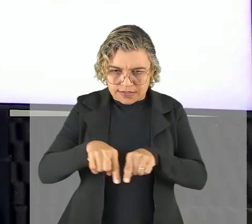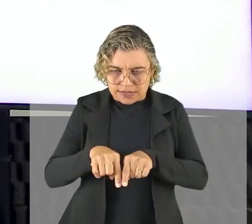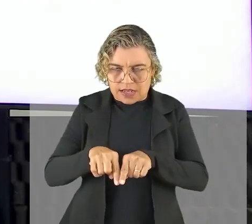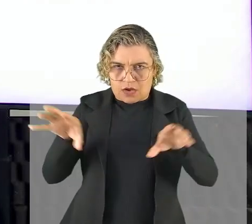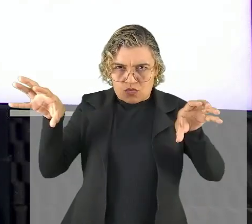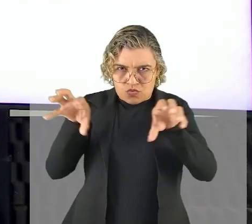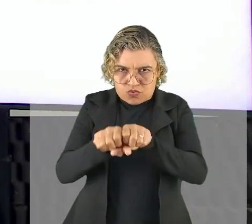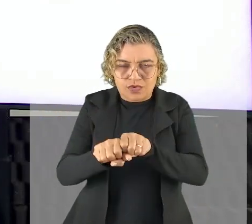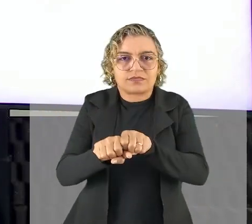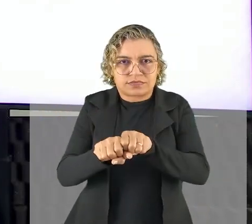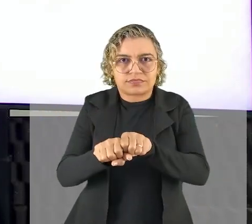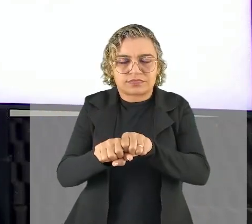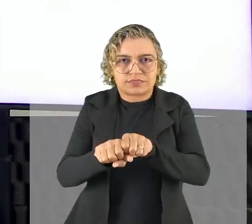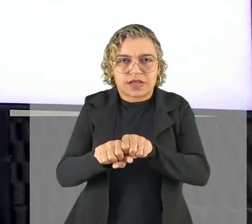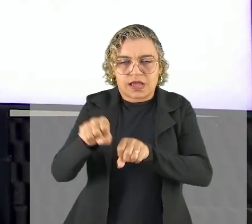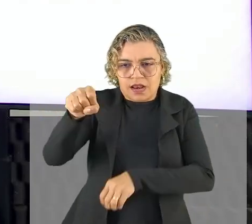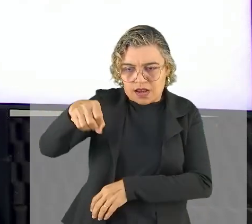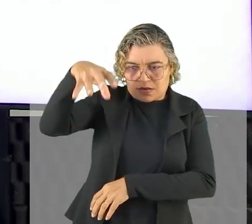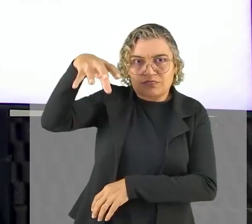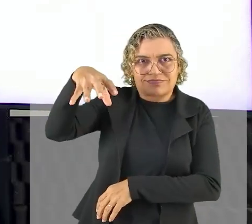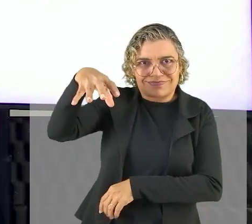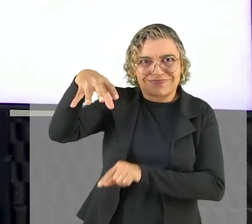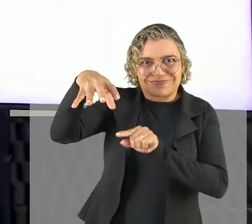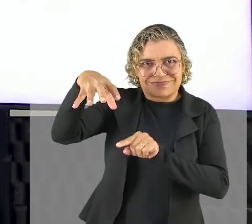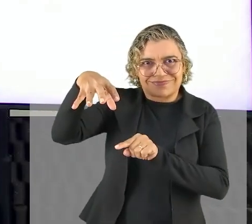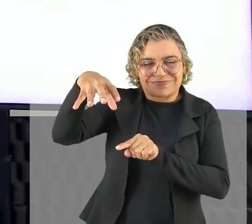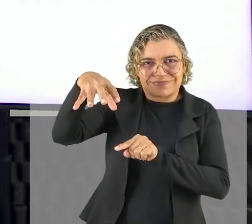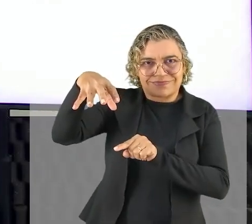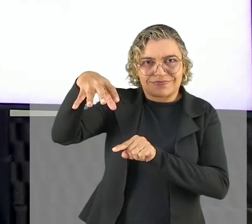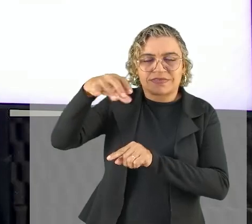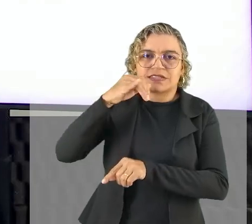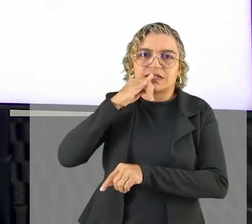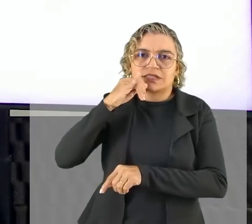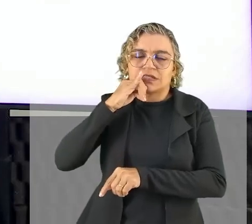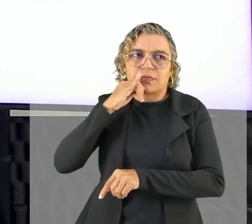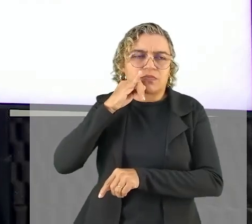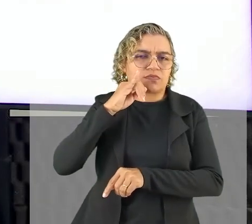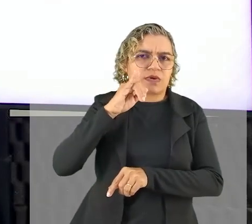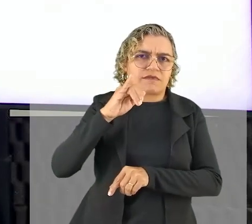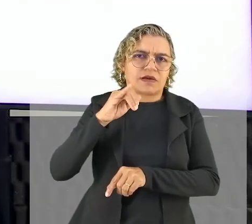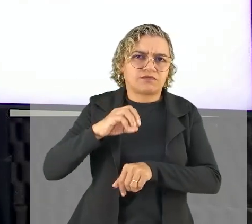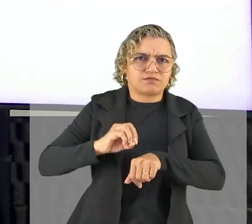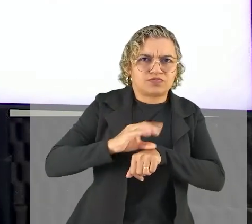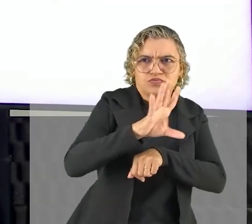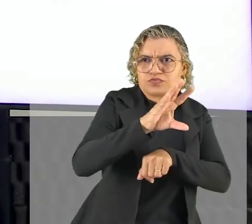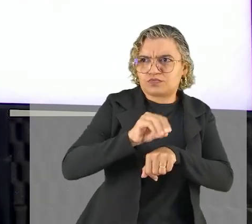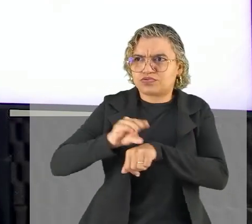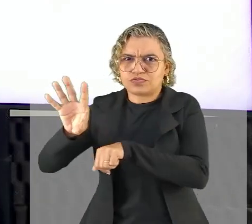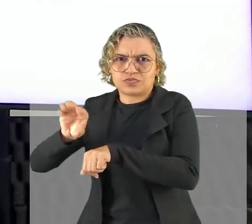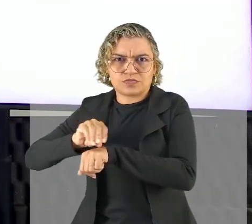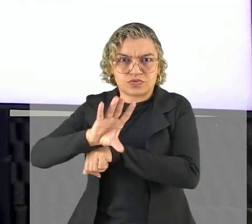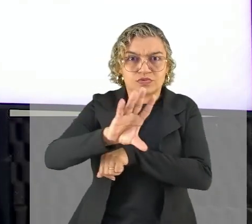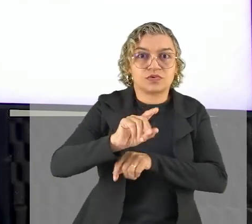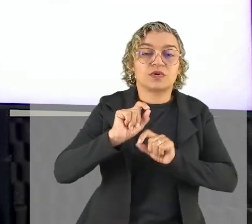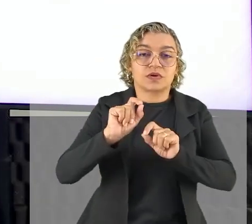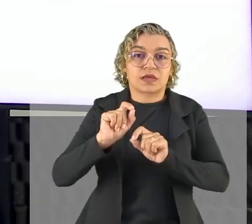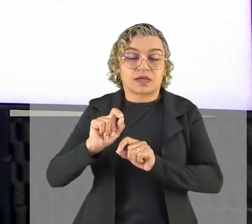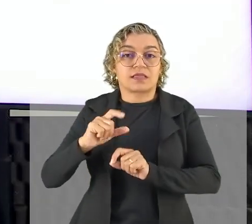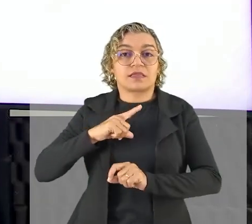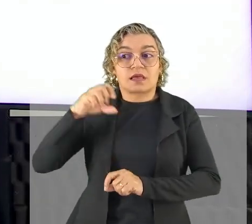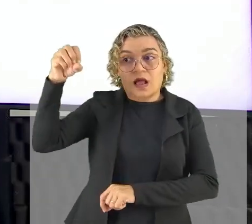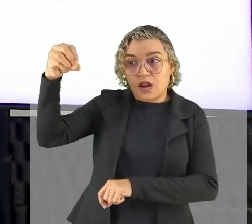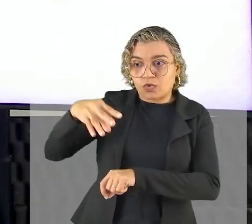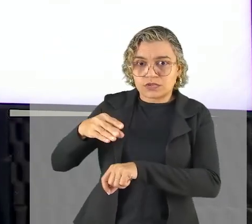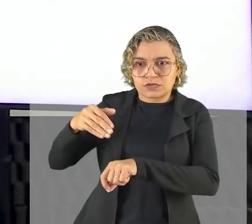desligado. Aí eu ligo a luz. A lâmpada vai bater nos objetos, a luz da lâmpada vai bater nos objetos.